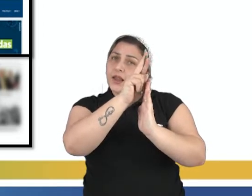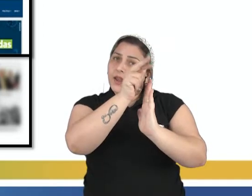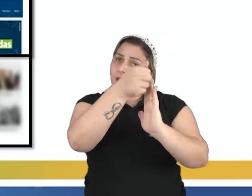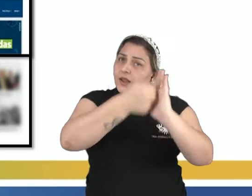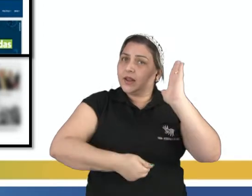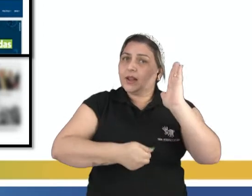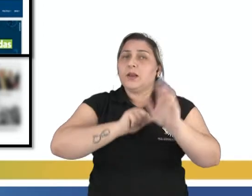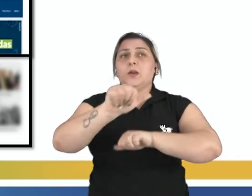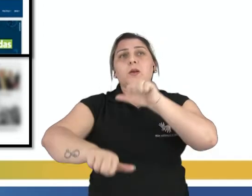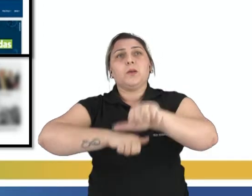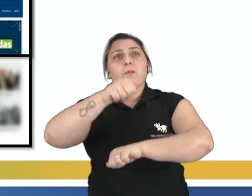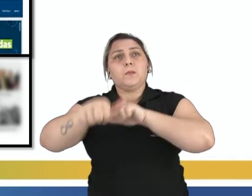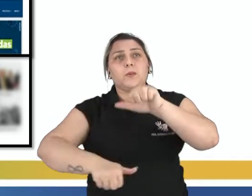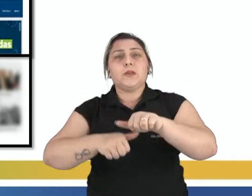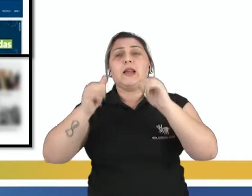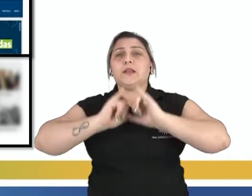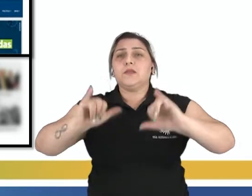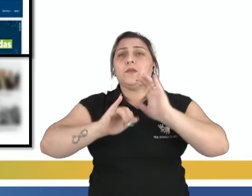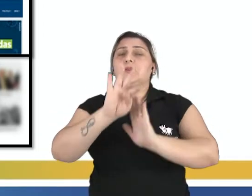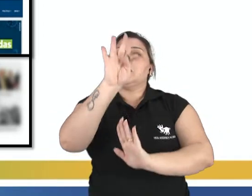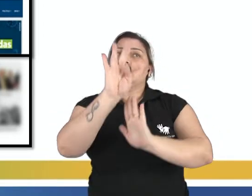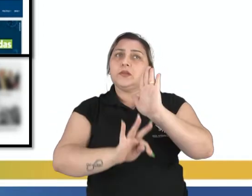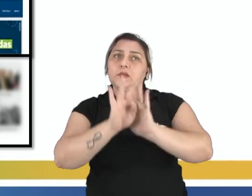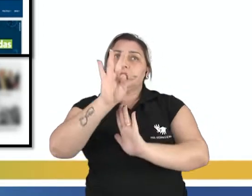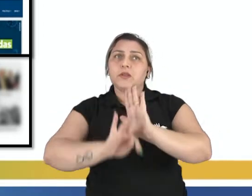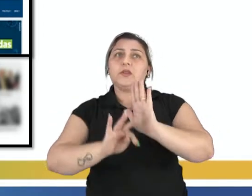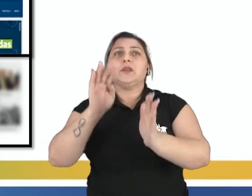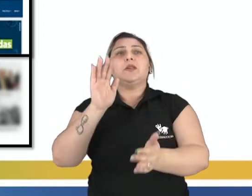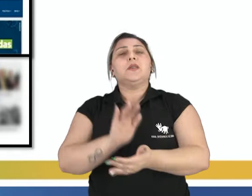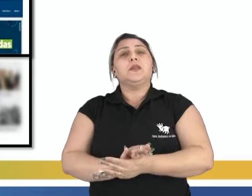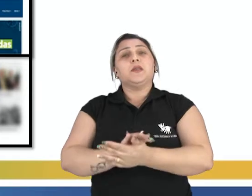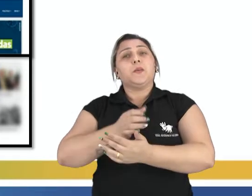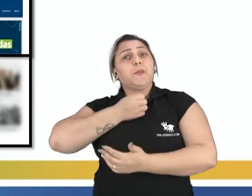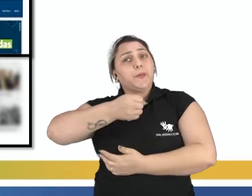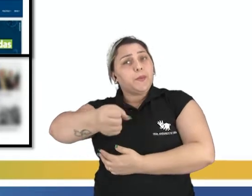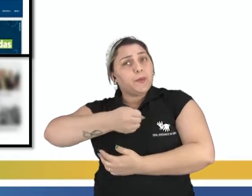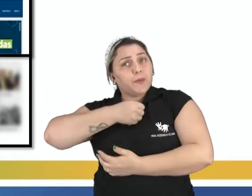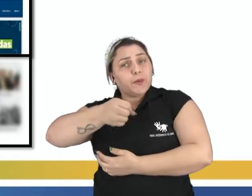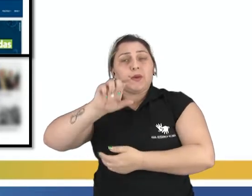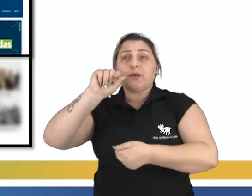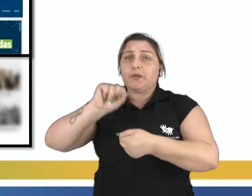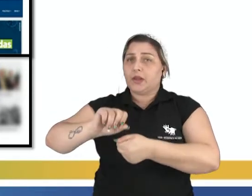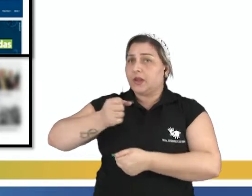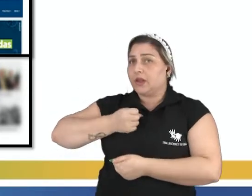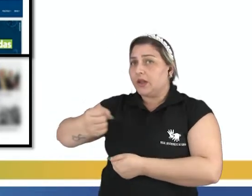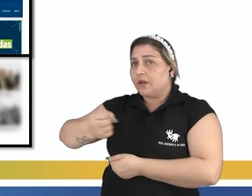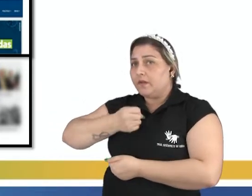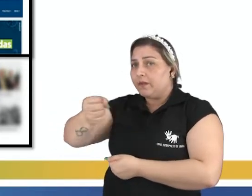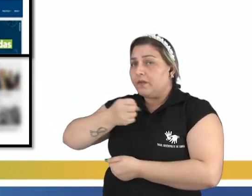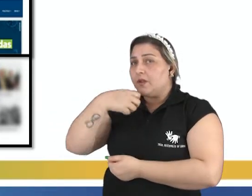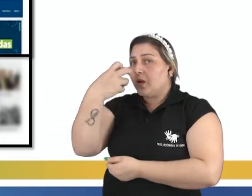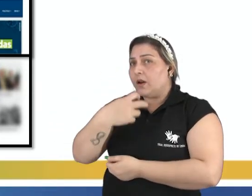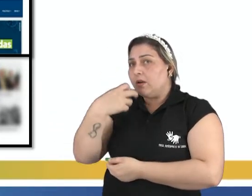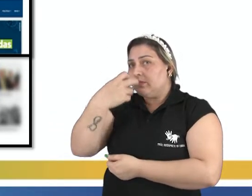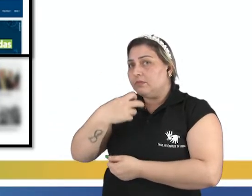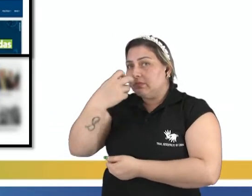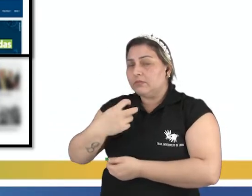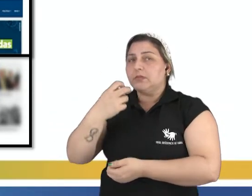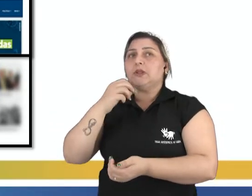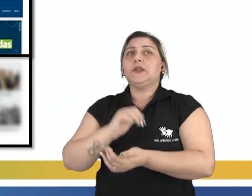as informações em um texto. Que geralmente os jornais eles vão lá entrevista, né, fazem a entrevista